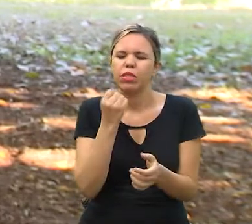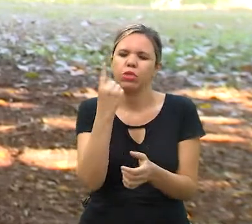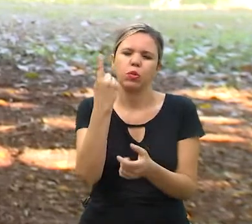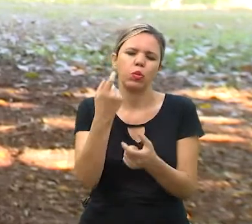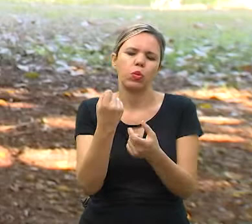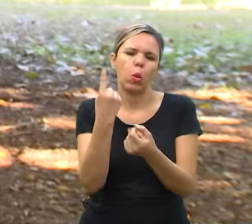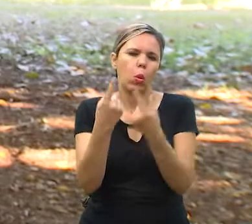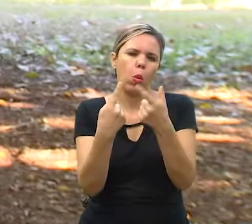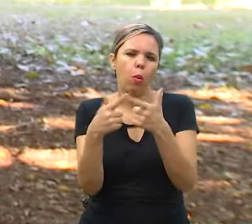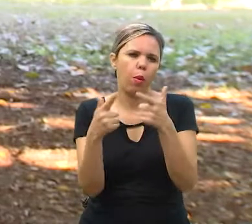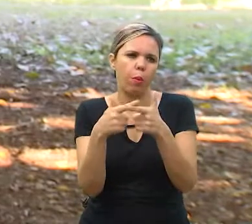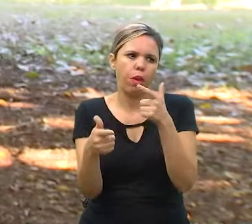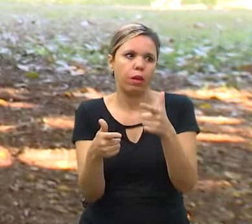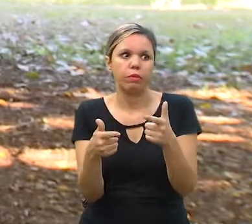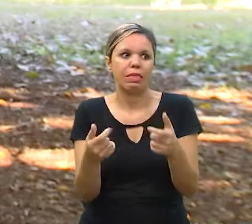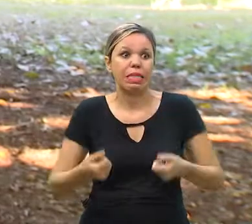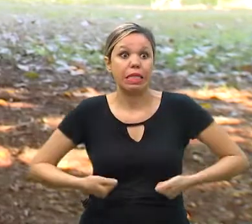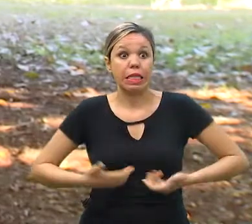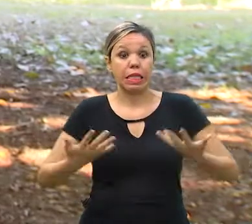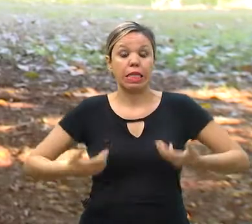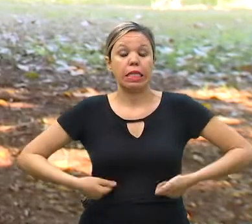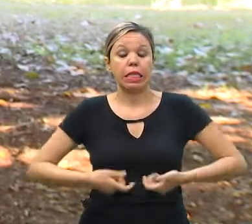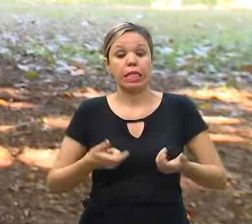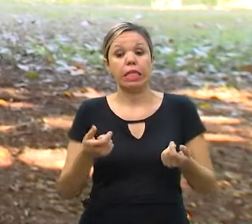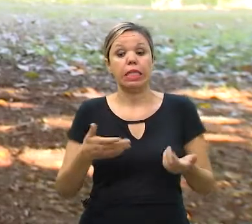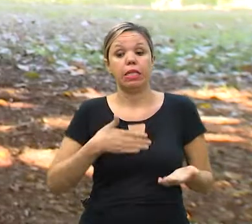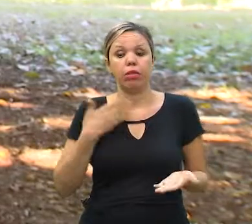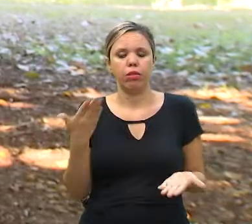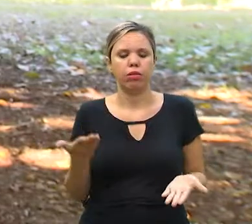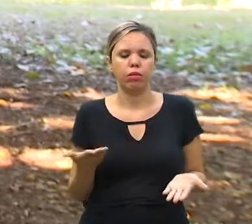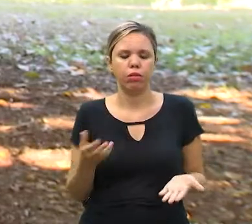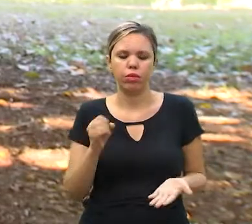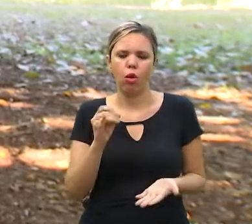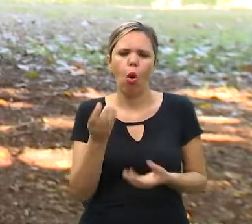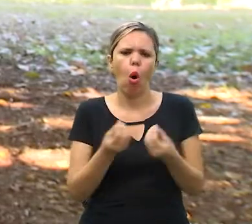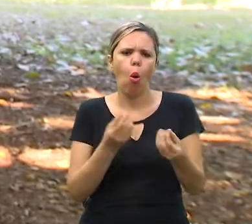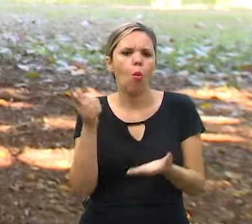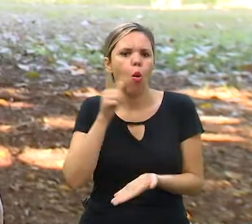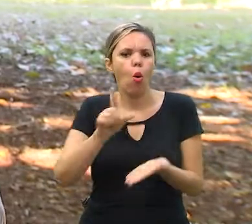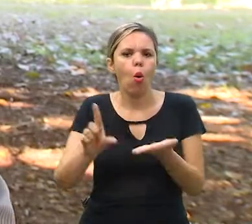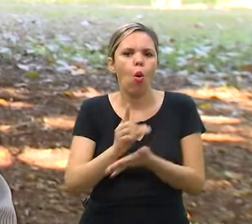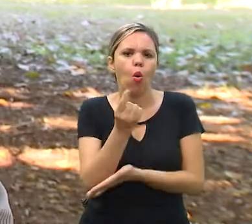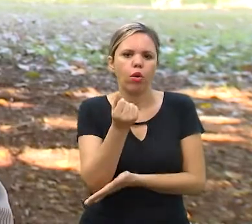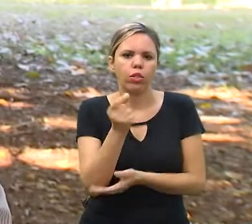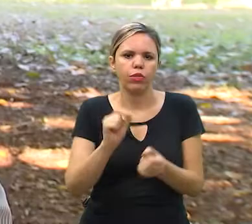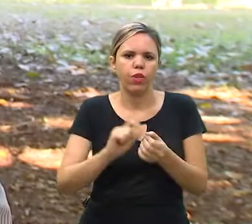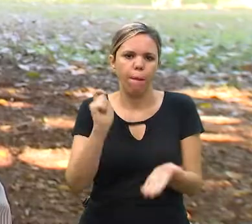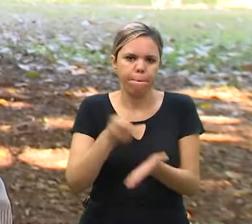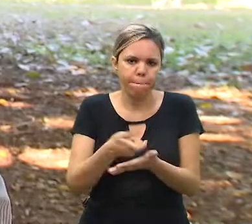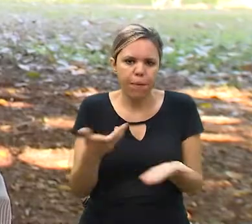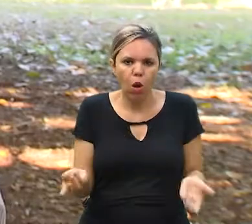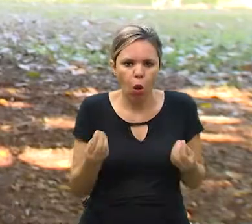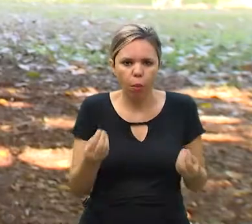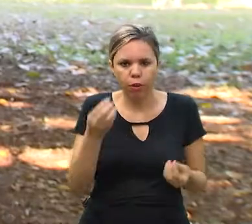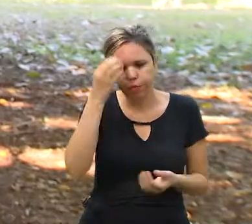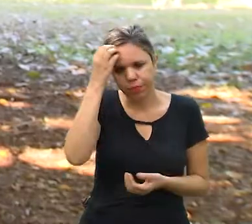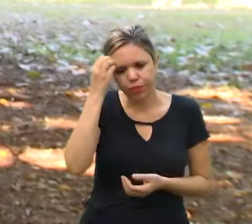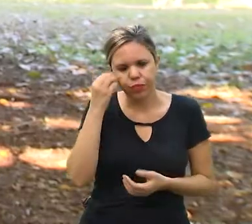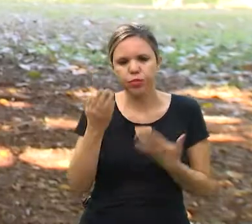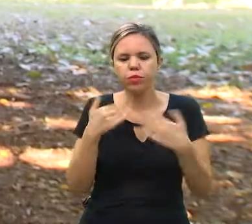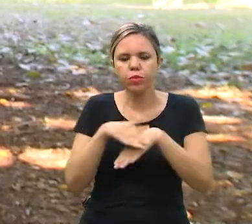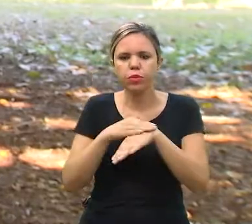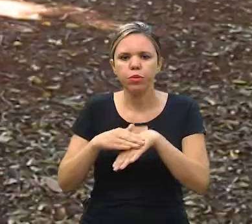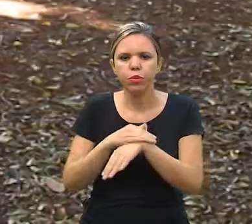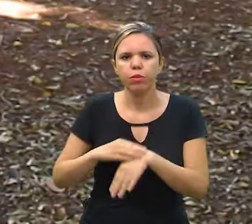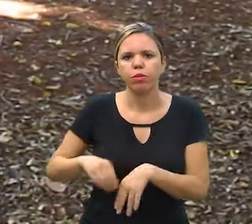né? Muitas vezes acontece de você ter um imprevisto e aí como arrumar dinheiro para fazer isso daí? Para isso nós vamos